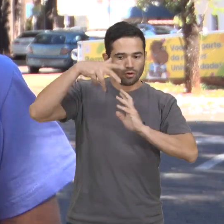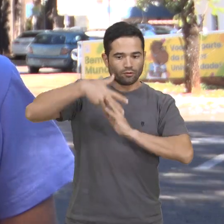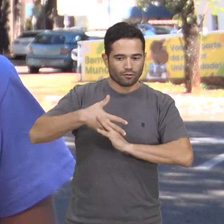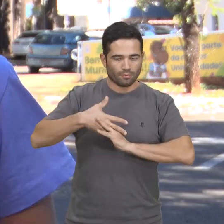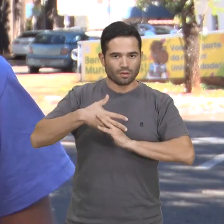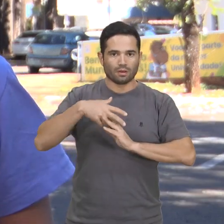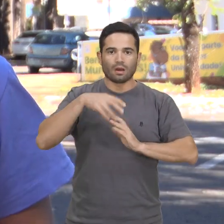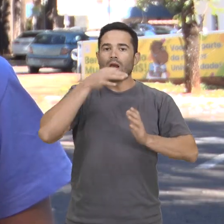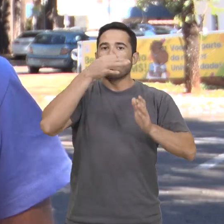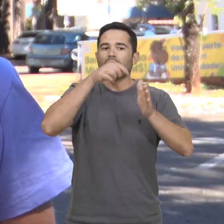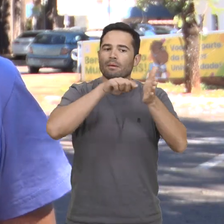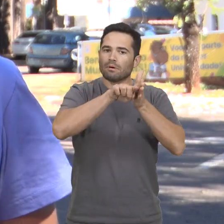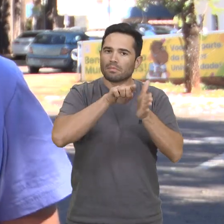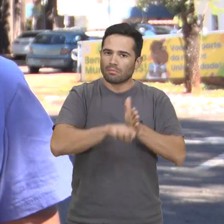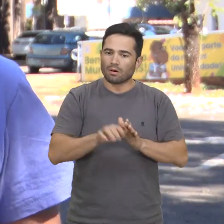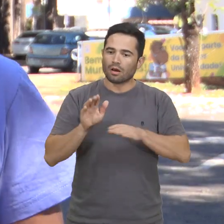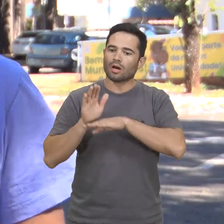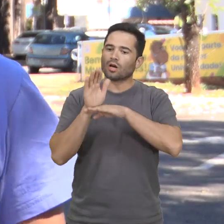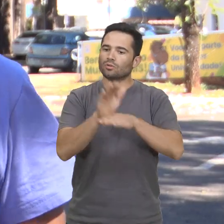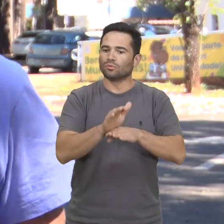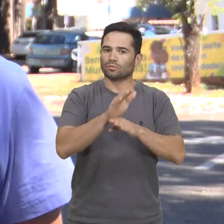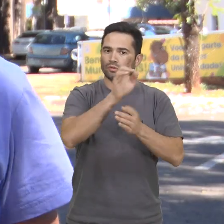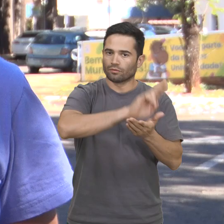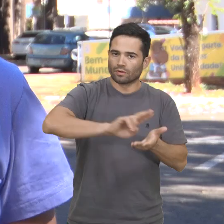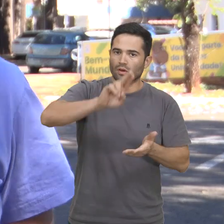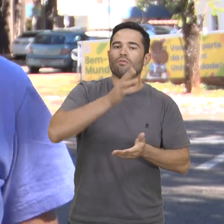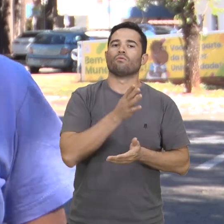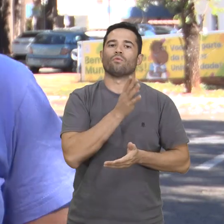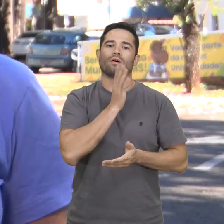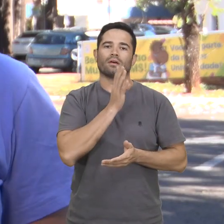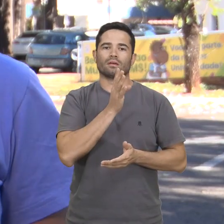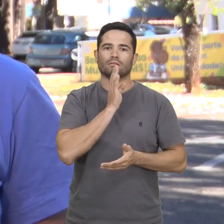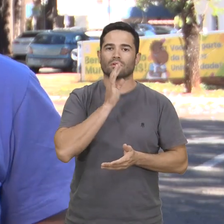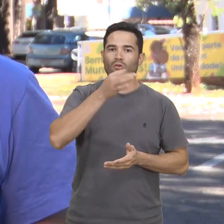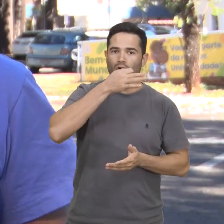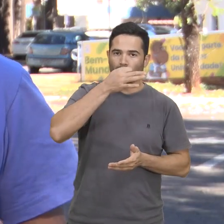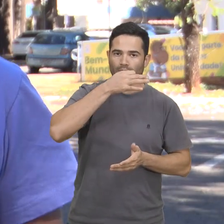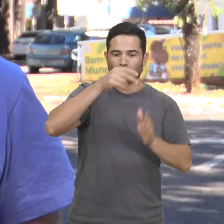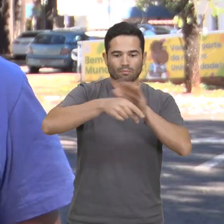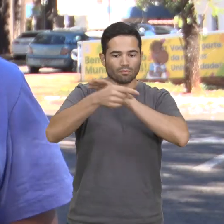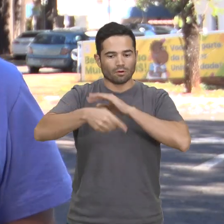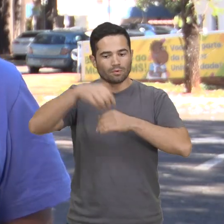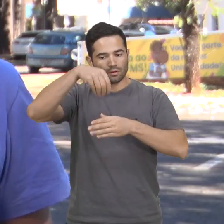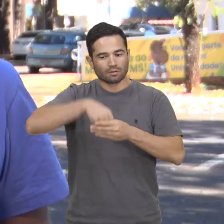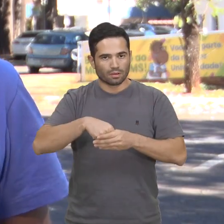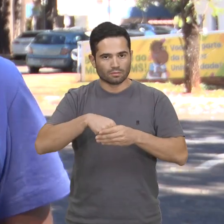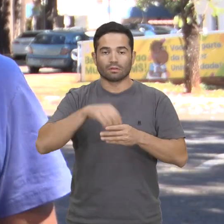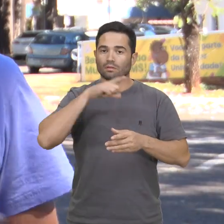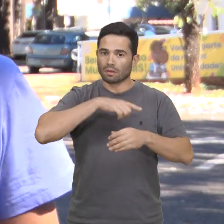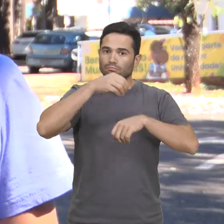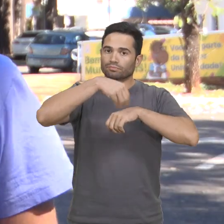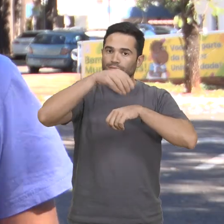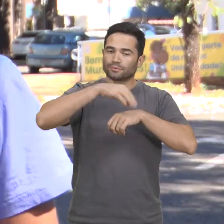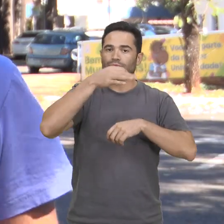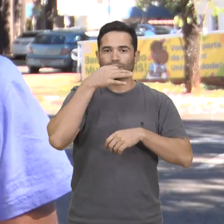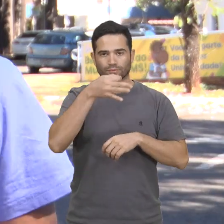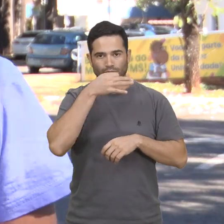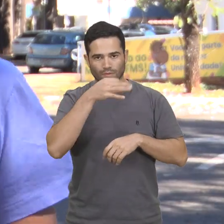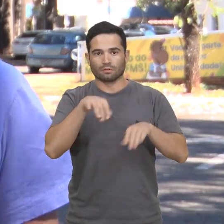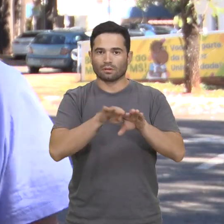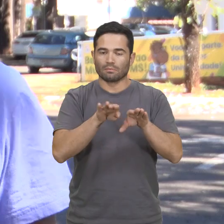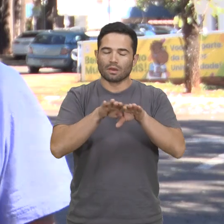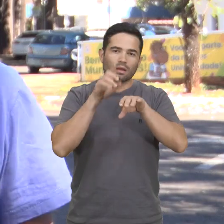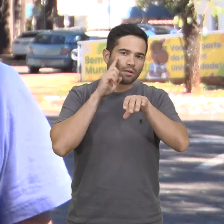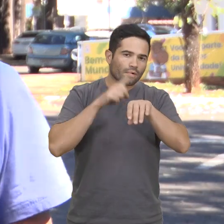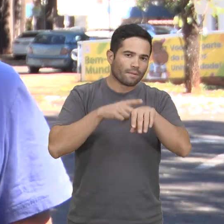O questionário auxilia a universidade a conhecer a opinião da comunidade interna a partir de sugestões, além de identificar